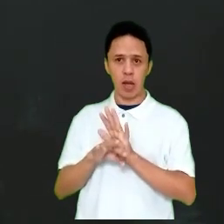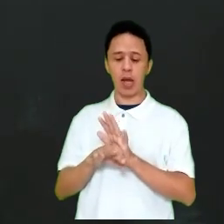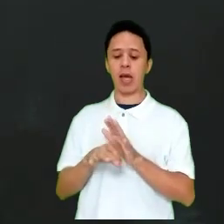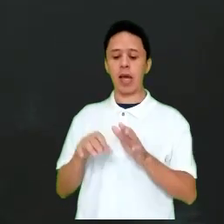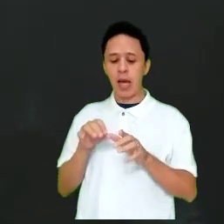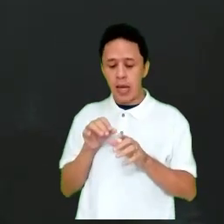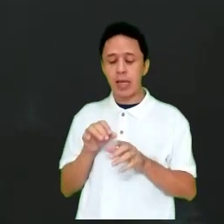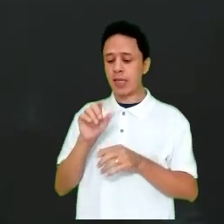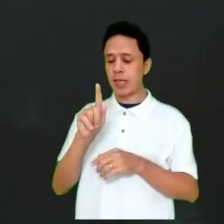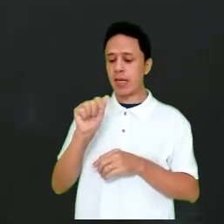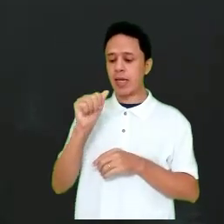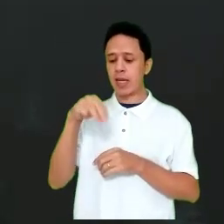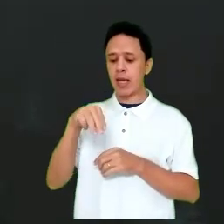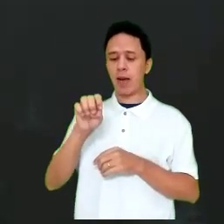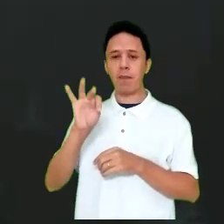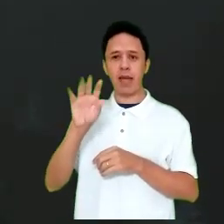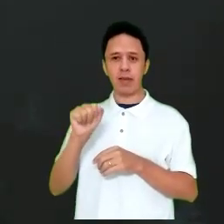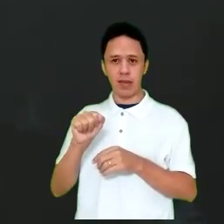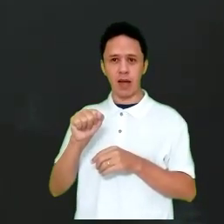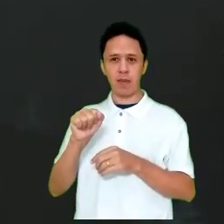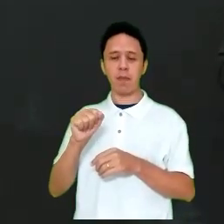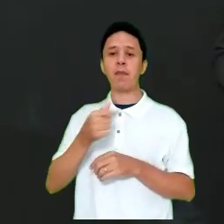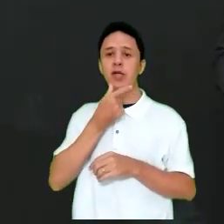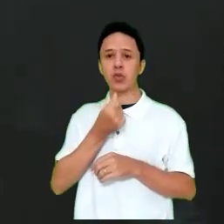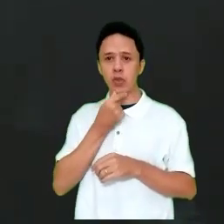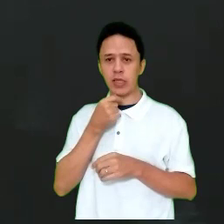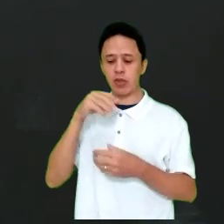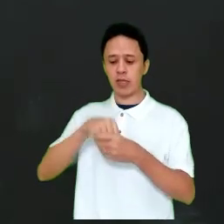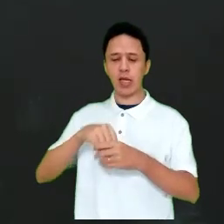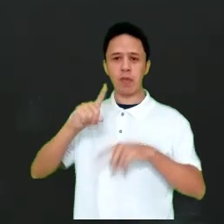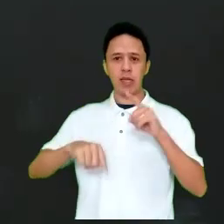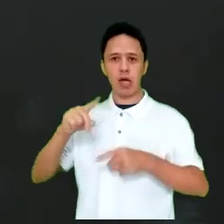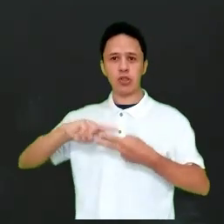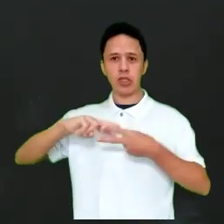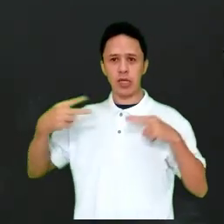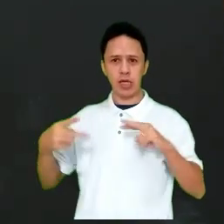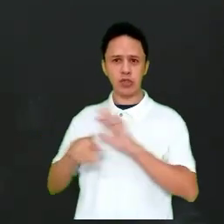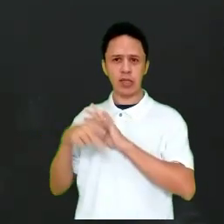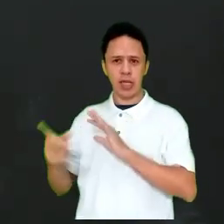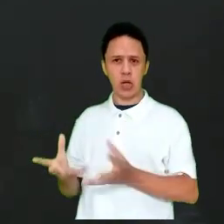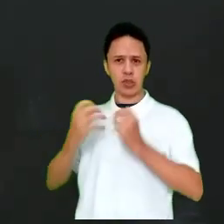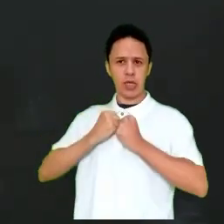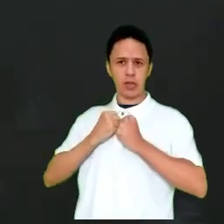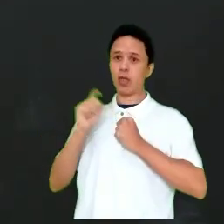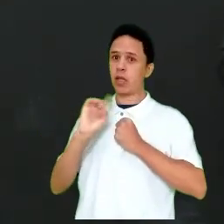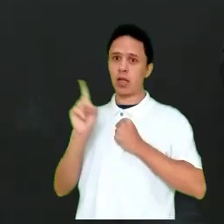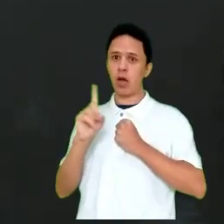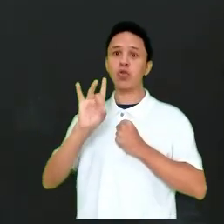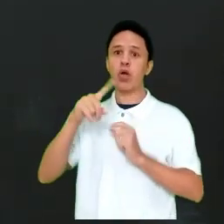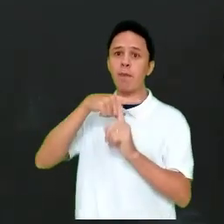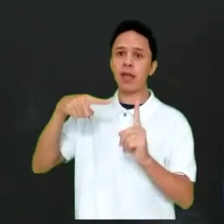de gameta, um gameta masculino, ele vai carregar todo o material genético daquele ser? Não, ele leva